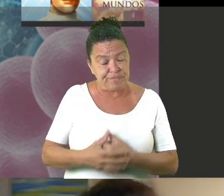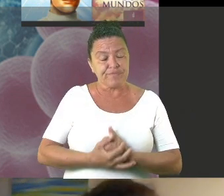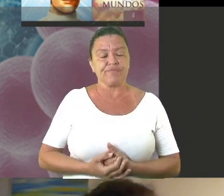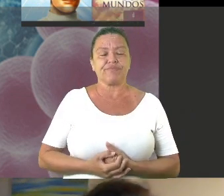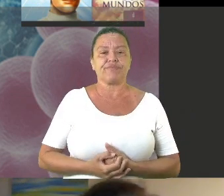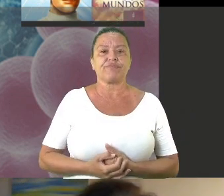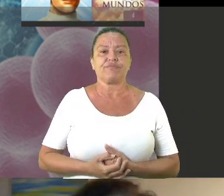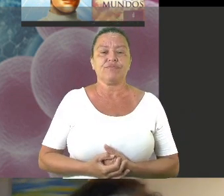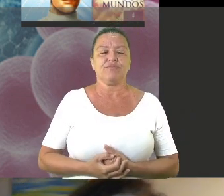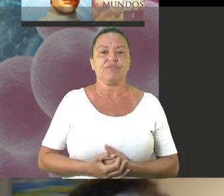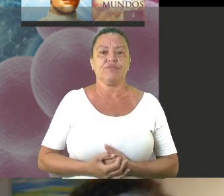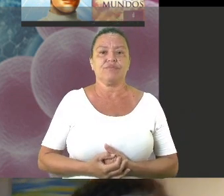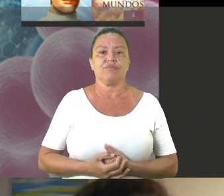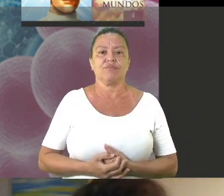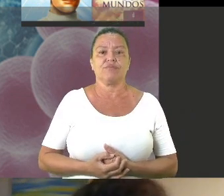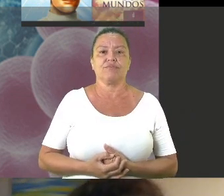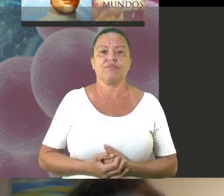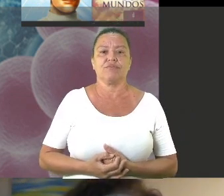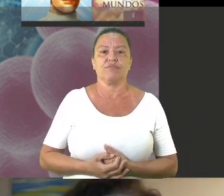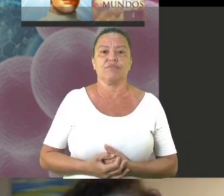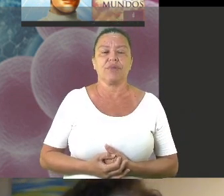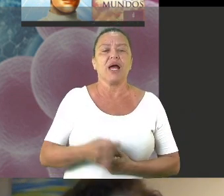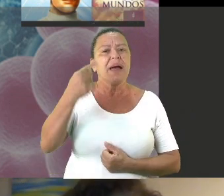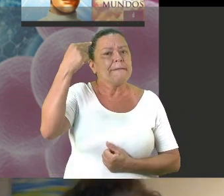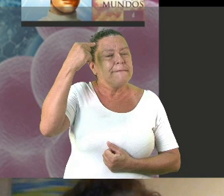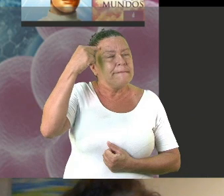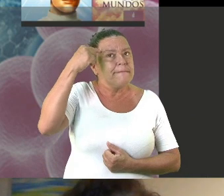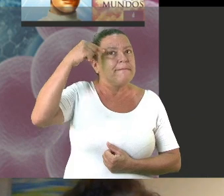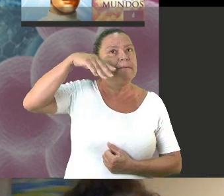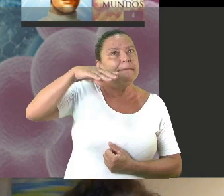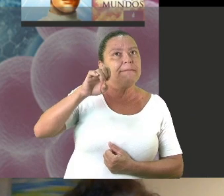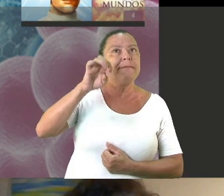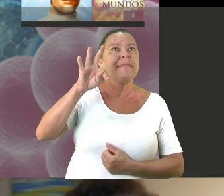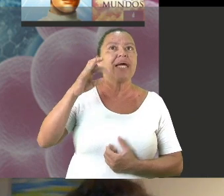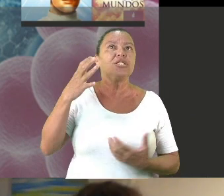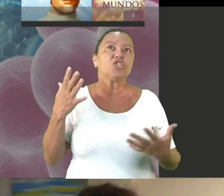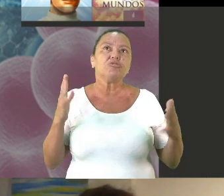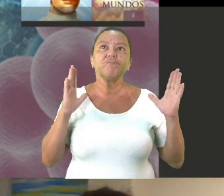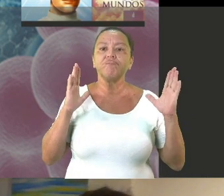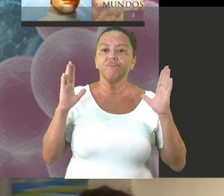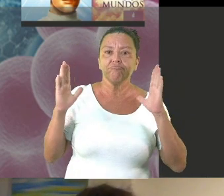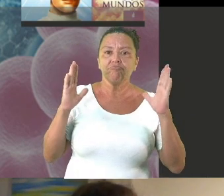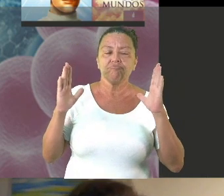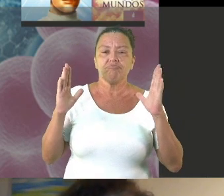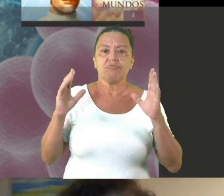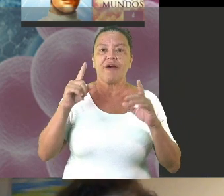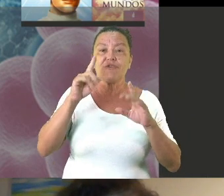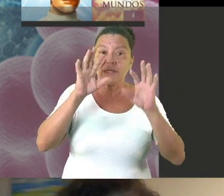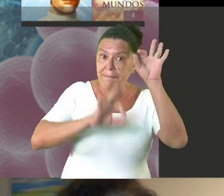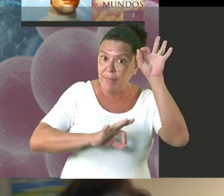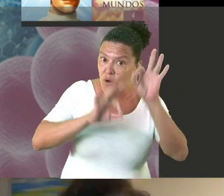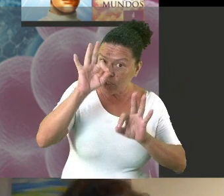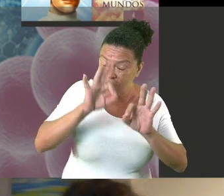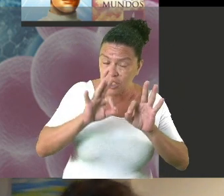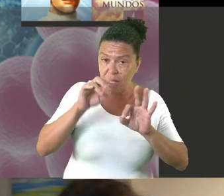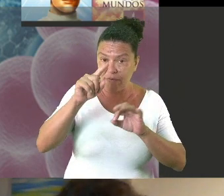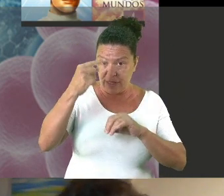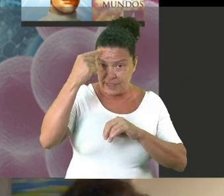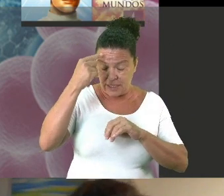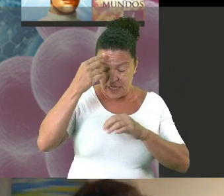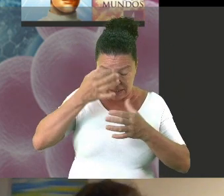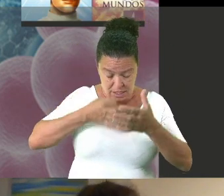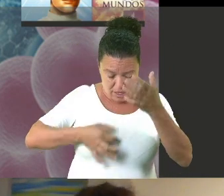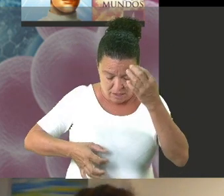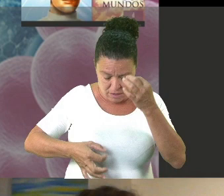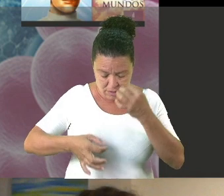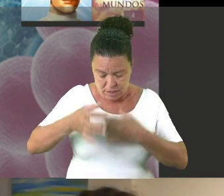os estados da sua própria mente. Olha só, projetando sobre as células e,